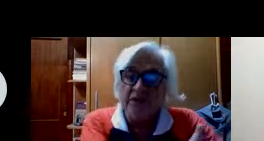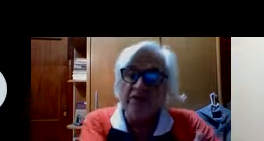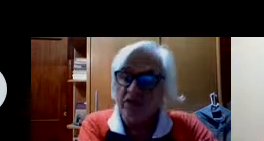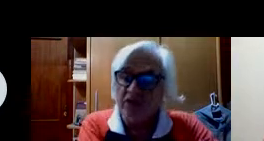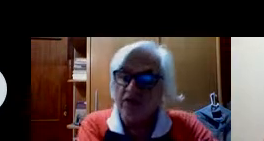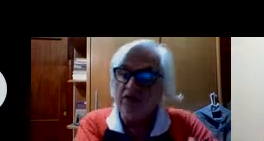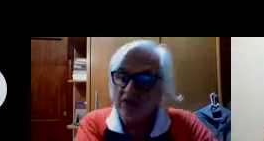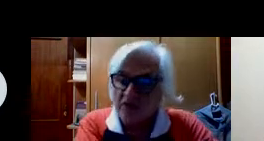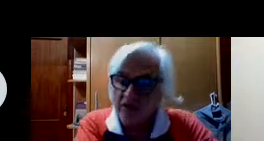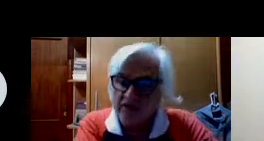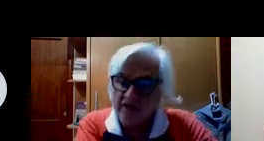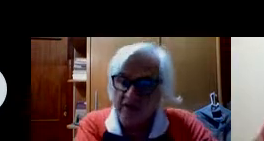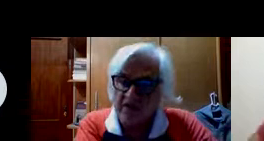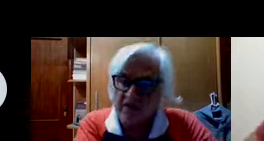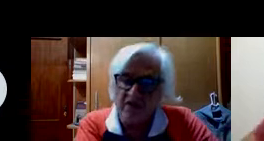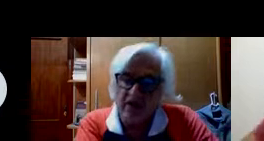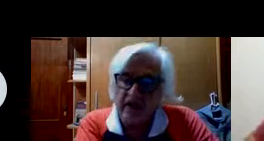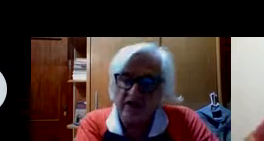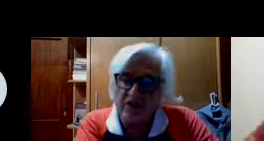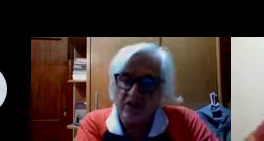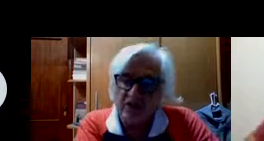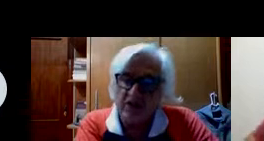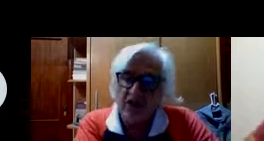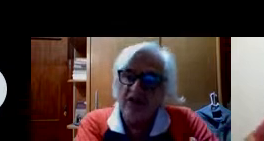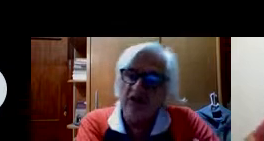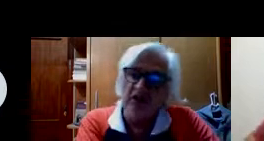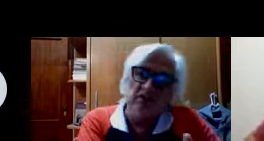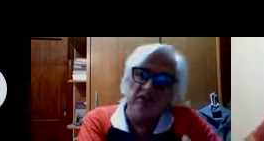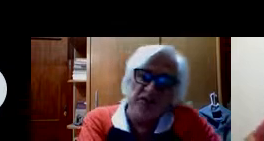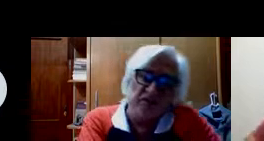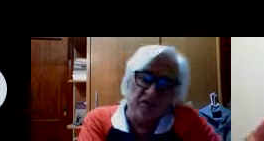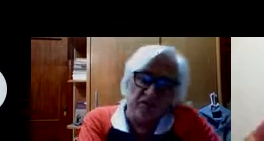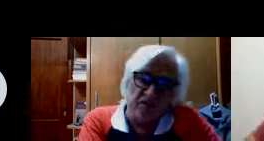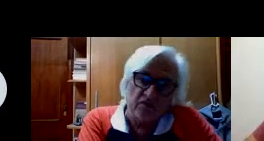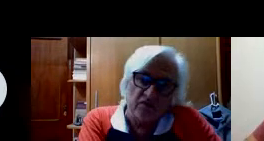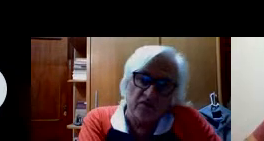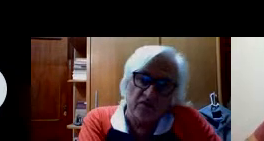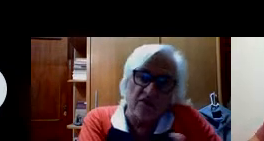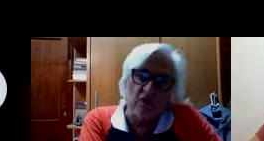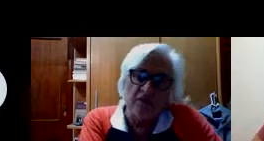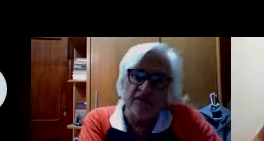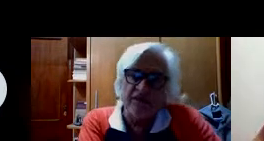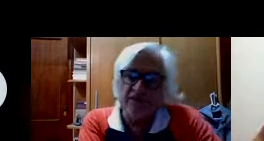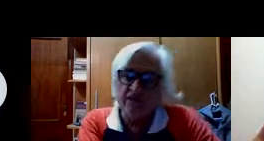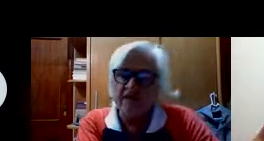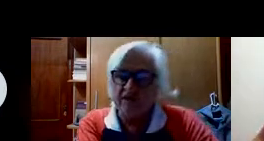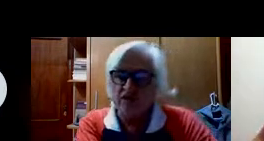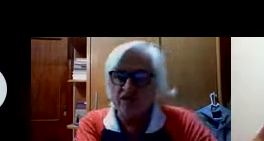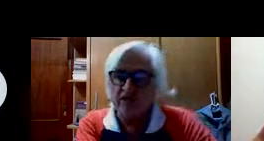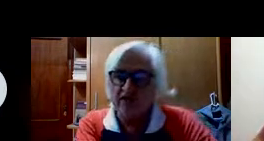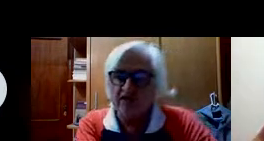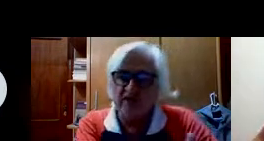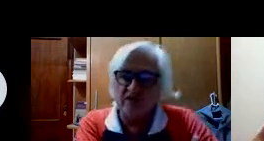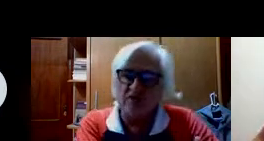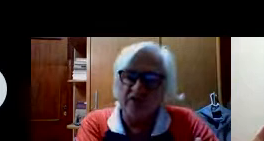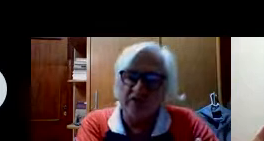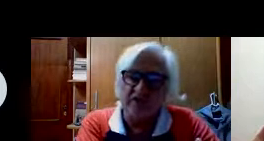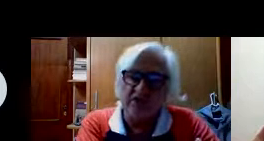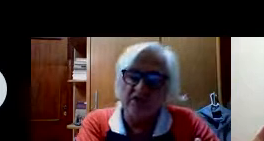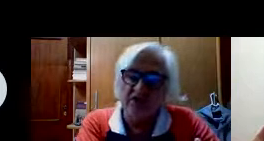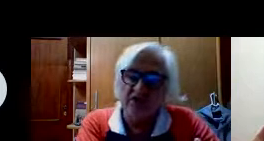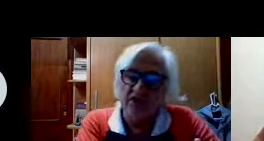E aí eu preciso de isolante elétrico. Então, há coisas que a gente quer que sejam isolantes